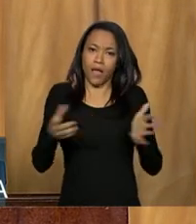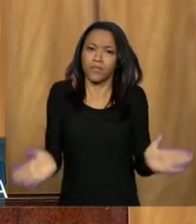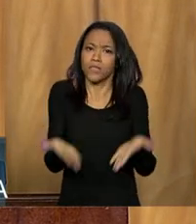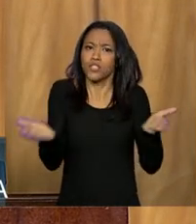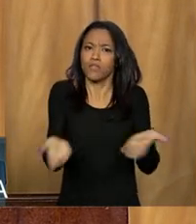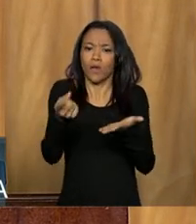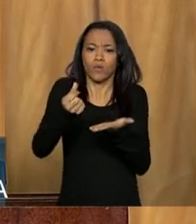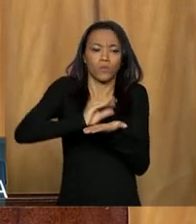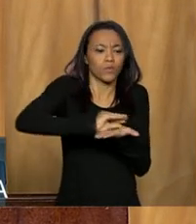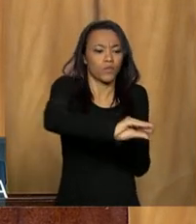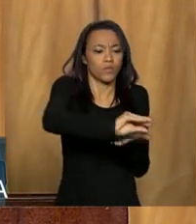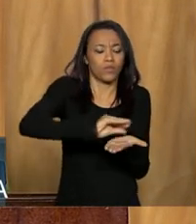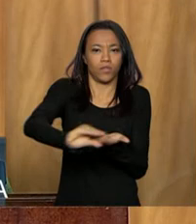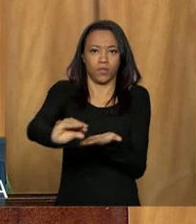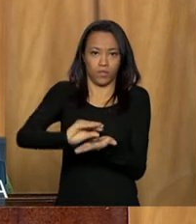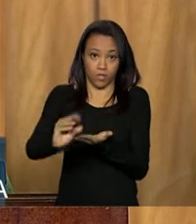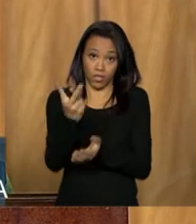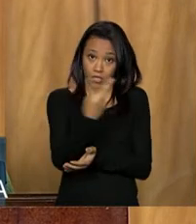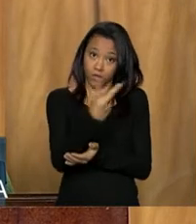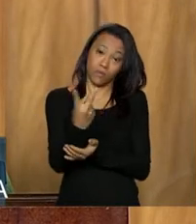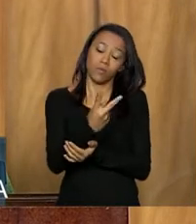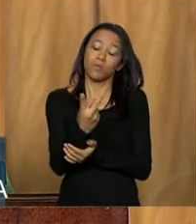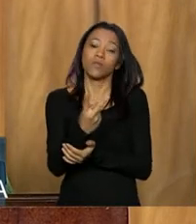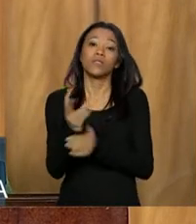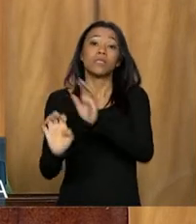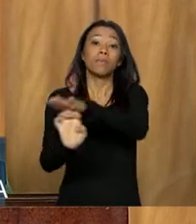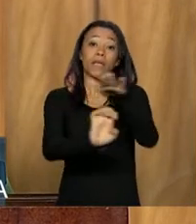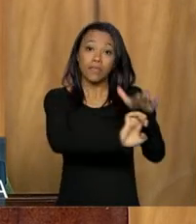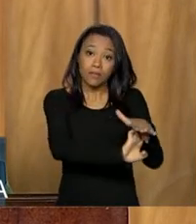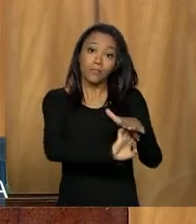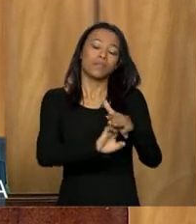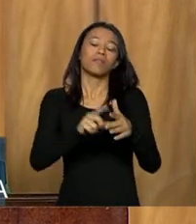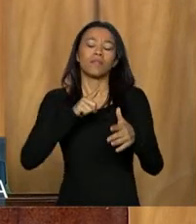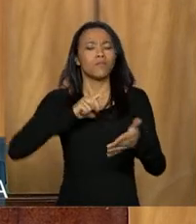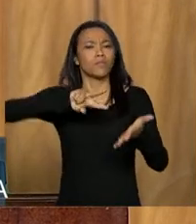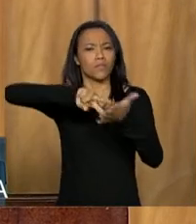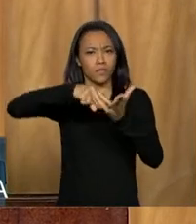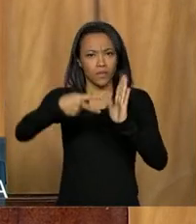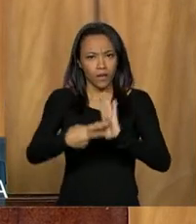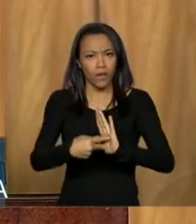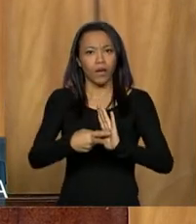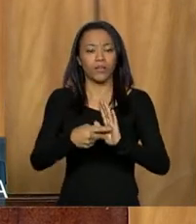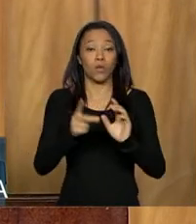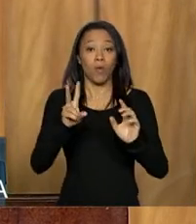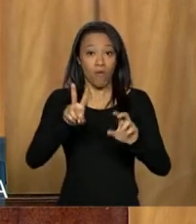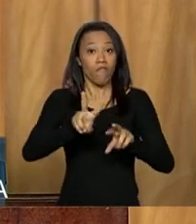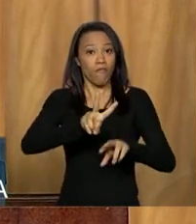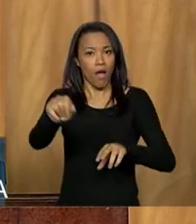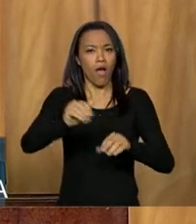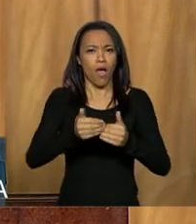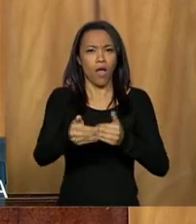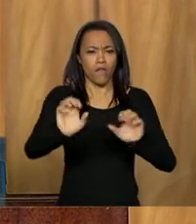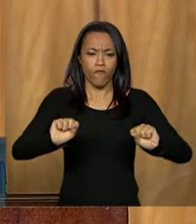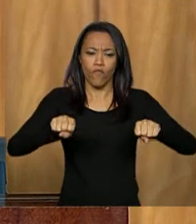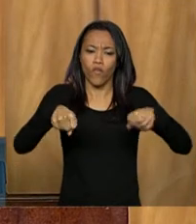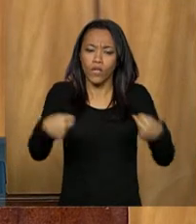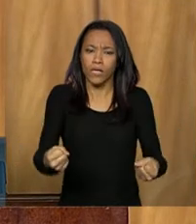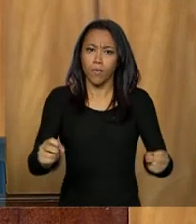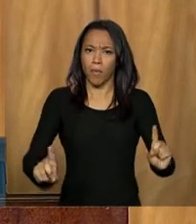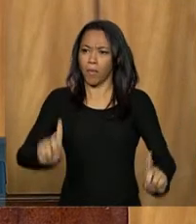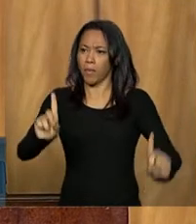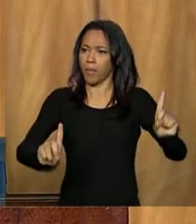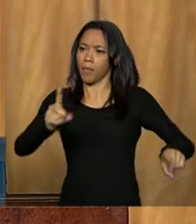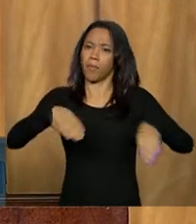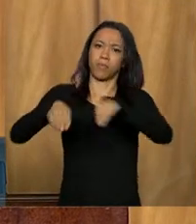e a cooperação entre pequenas e médias empresas tem um grande significado, pois fortalecerá a competitividade das